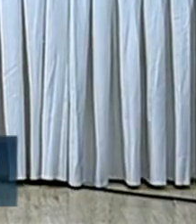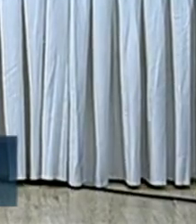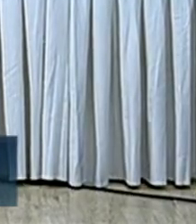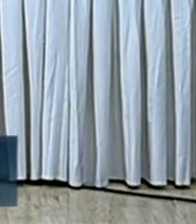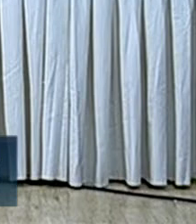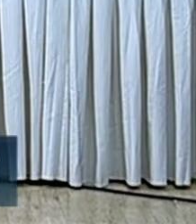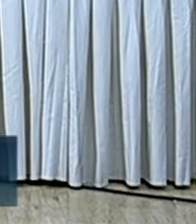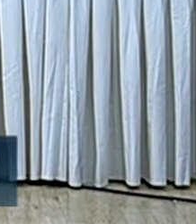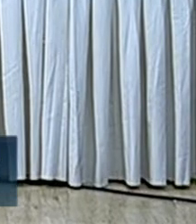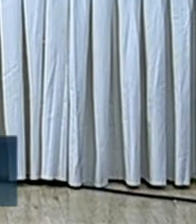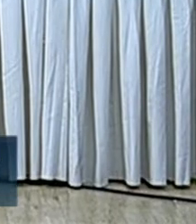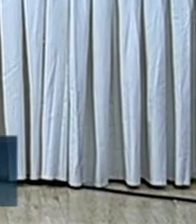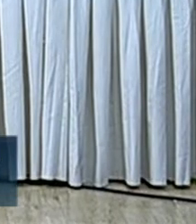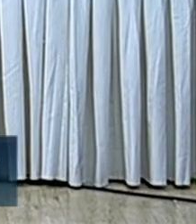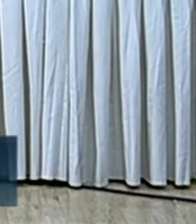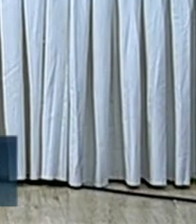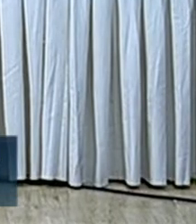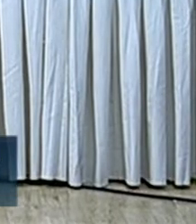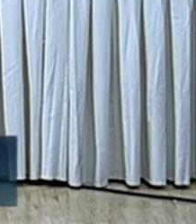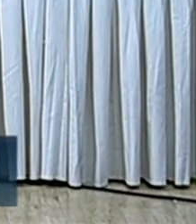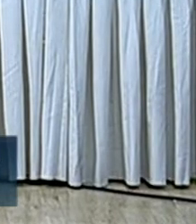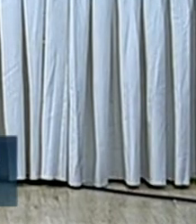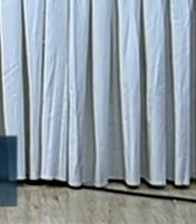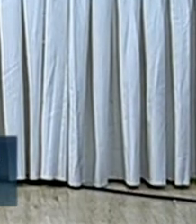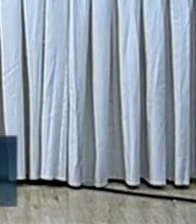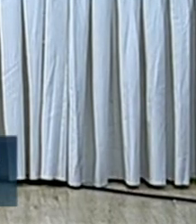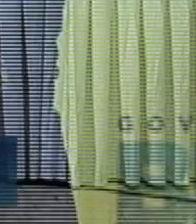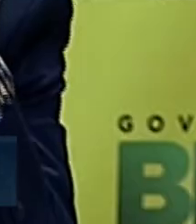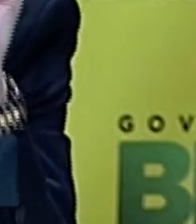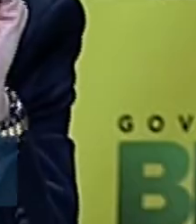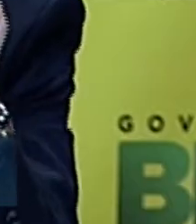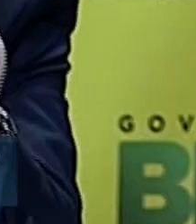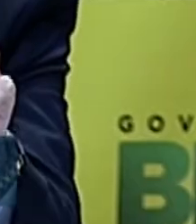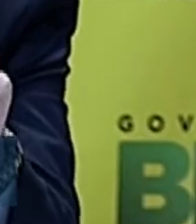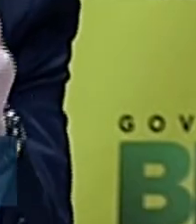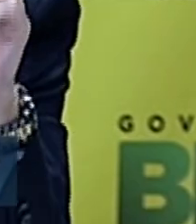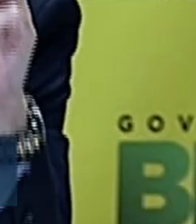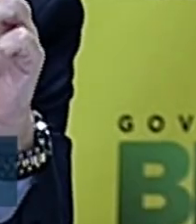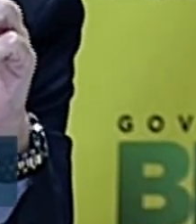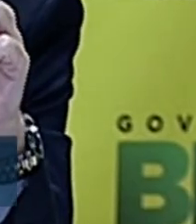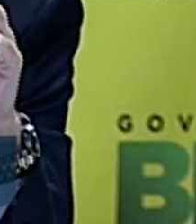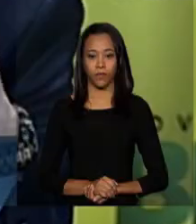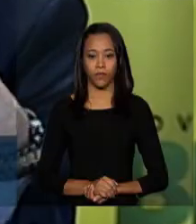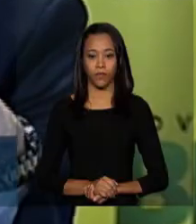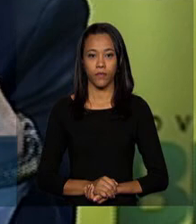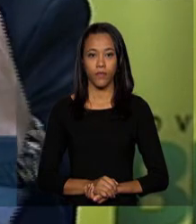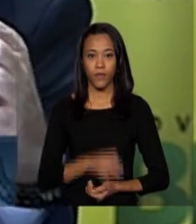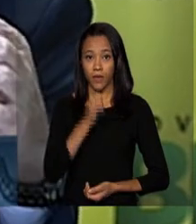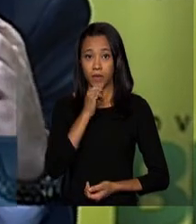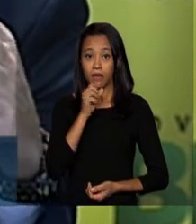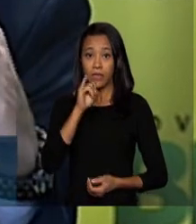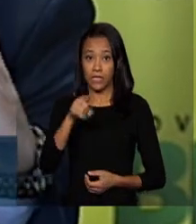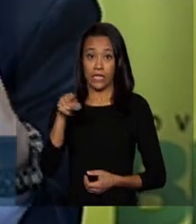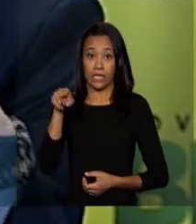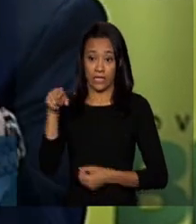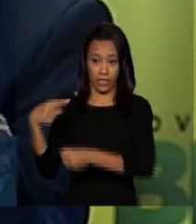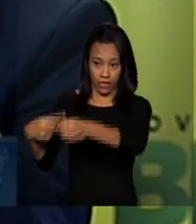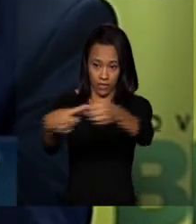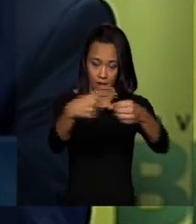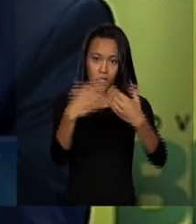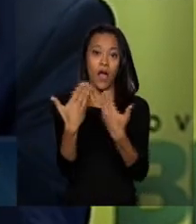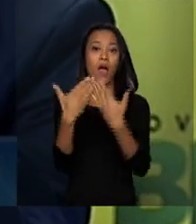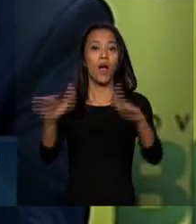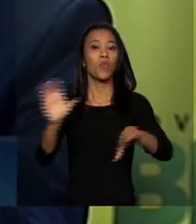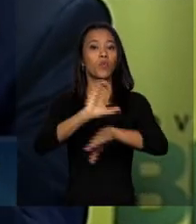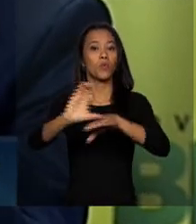Porque é fácil de entender isso. Deixa eu te dar um exemplo. Se numa dessas cidades abre um curso de medicina, ele fez a faculdade, mas aí se